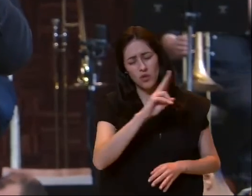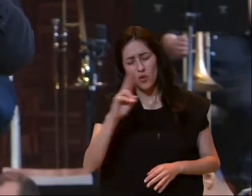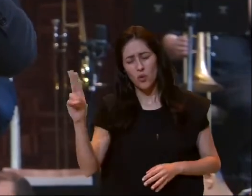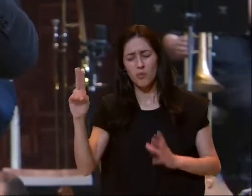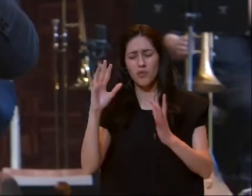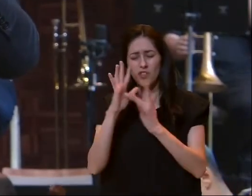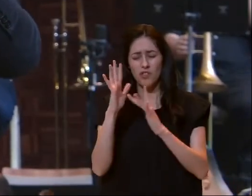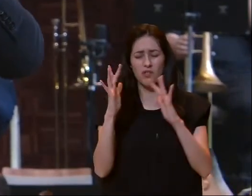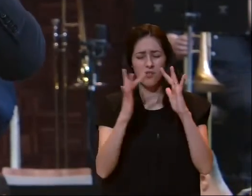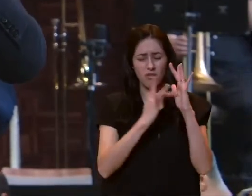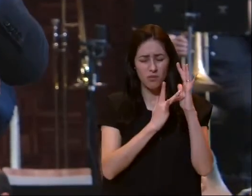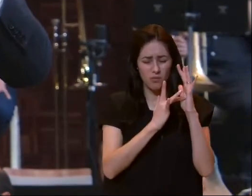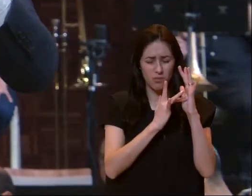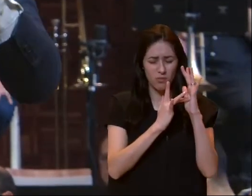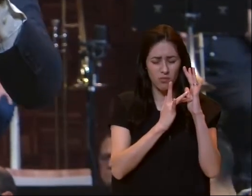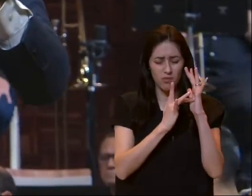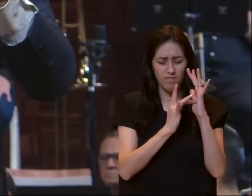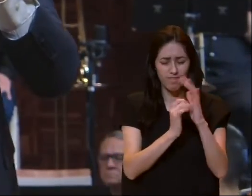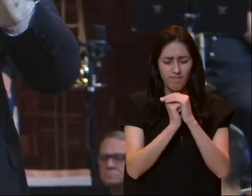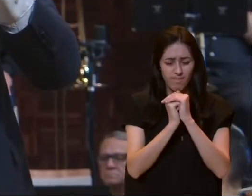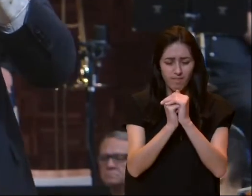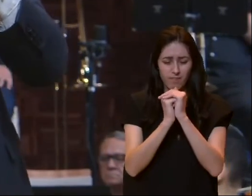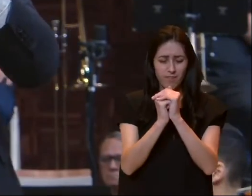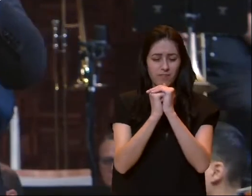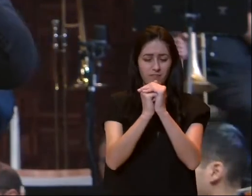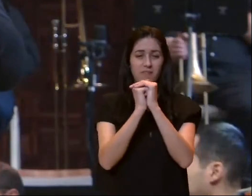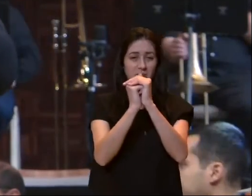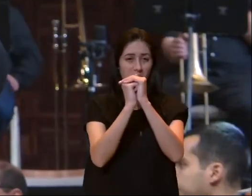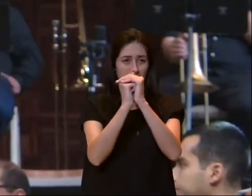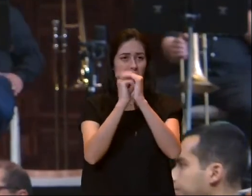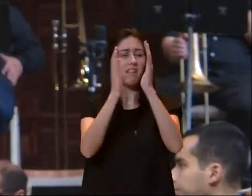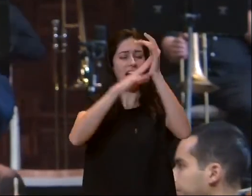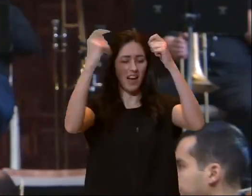em nome de Jesus. Amém, aleluia.